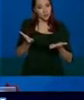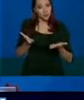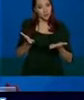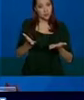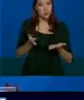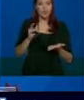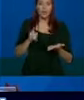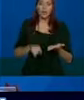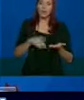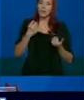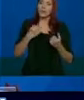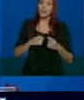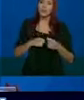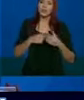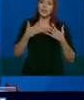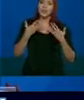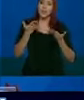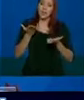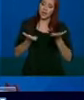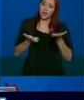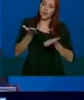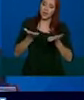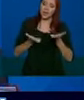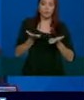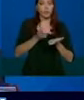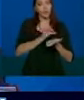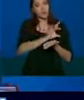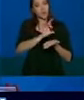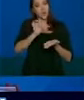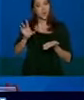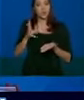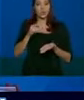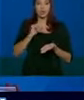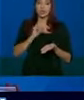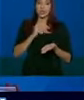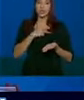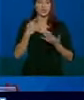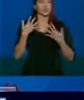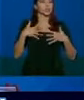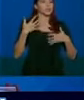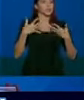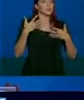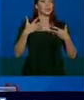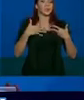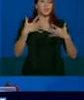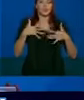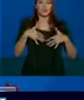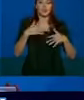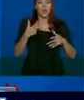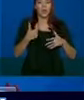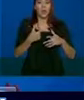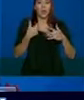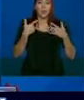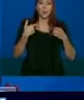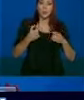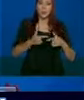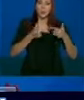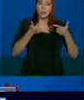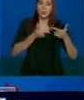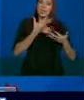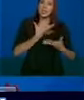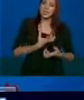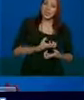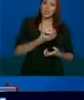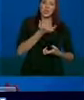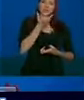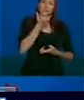é que haja moderação, de parte a parte. Se nós estamos um pouco excitados pela luta também e pelo combate, estamos cansados, nos perdoem